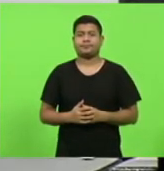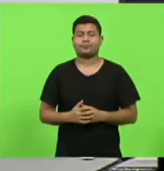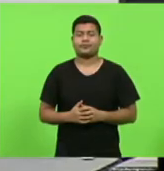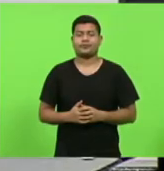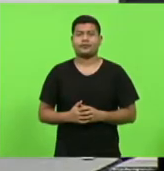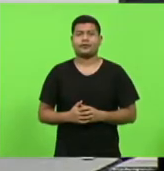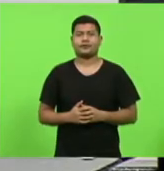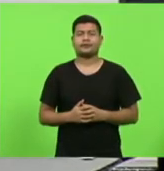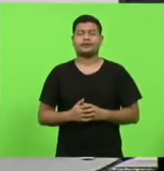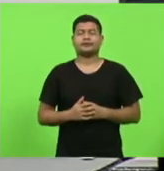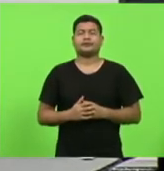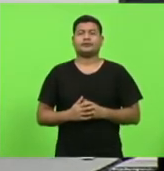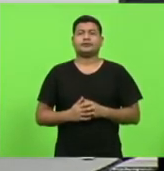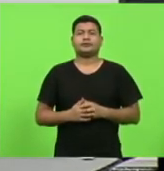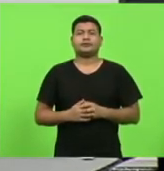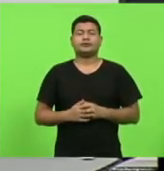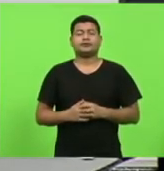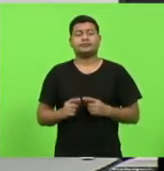Então,